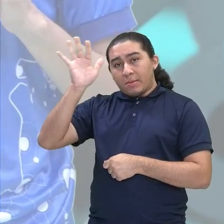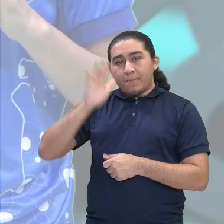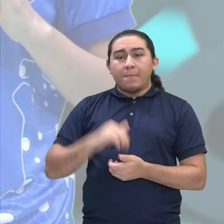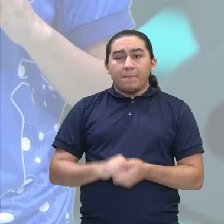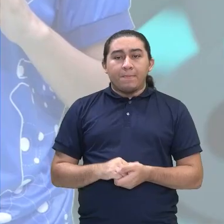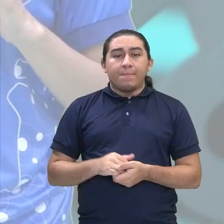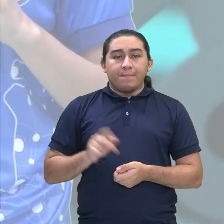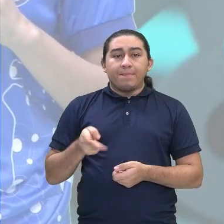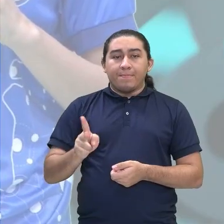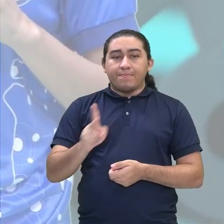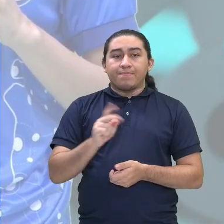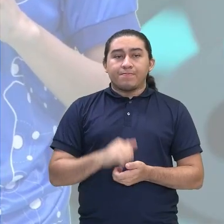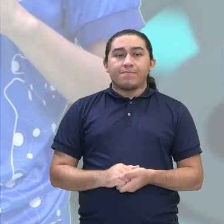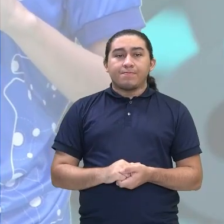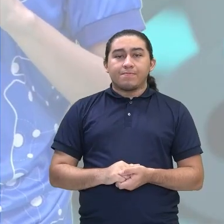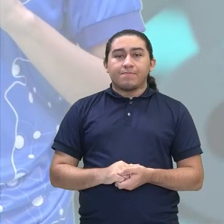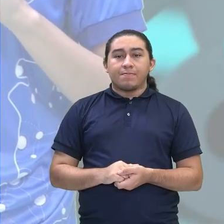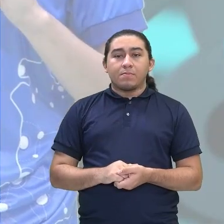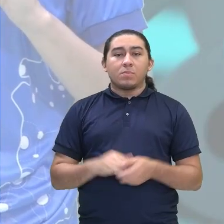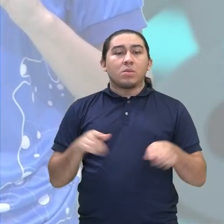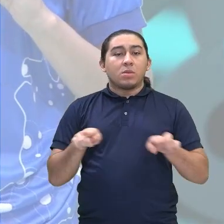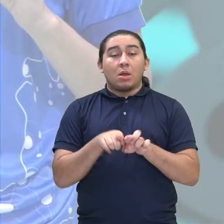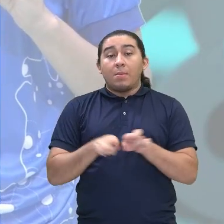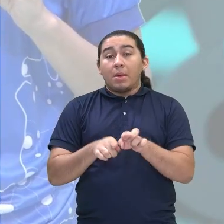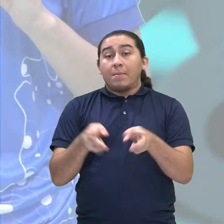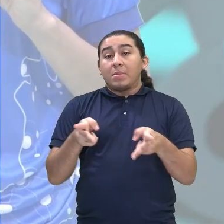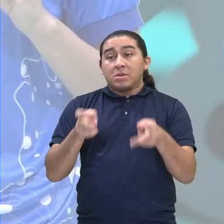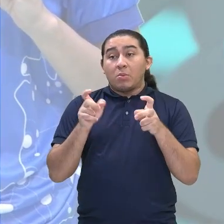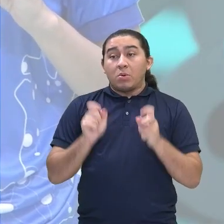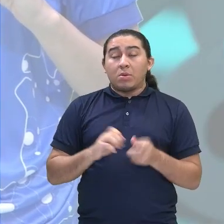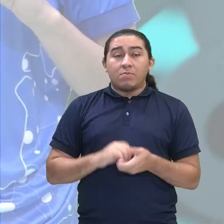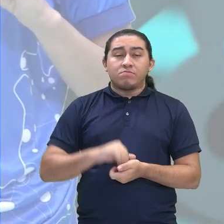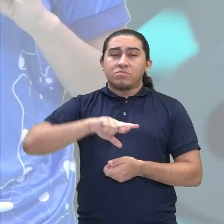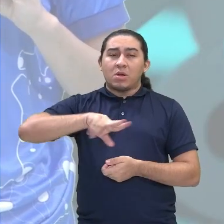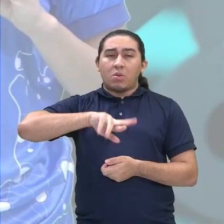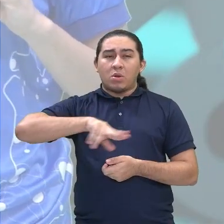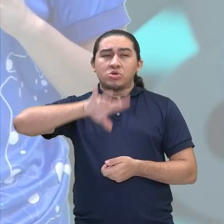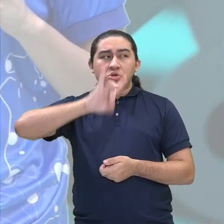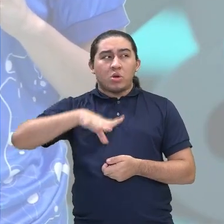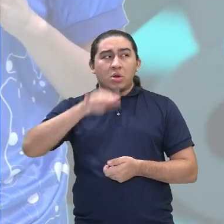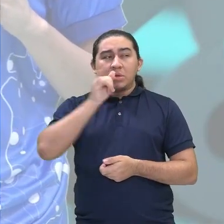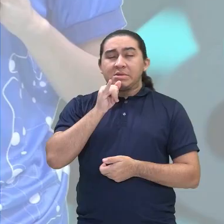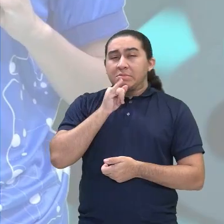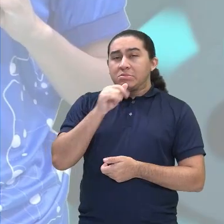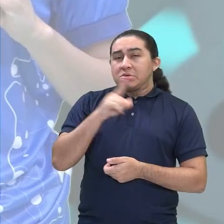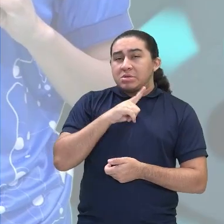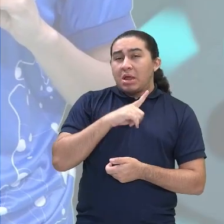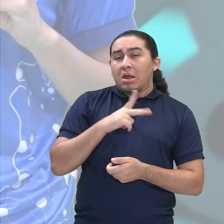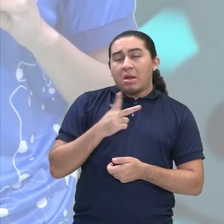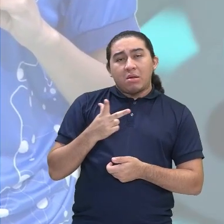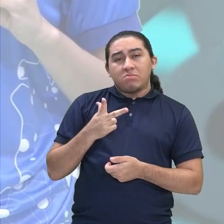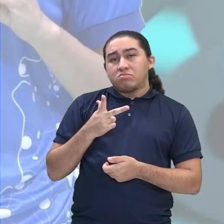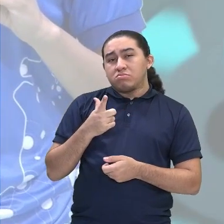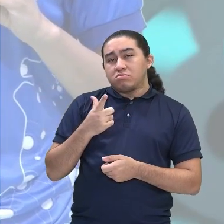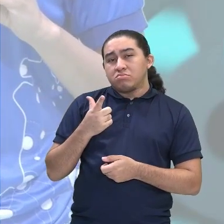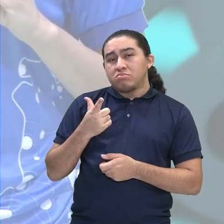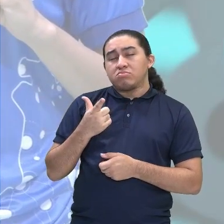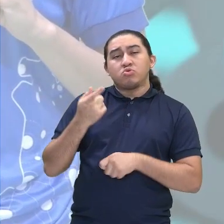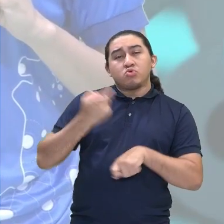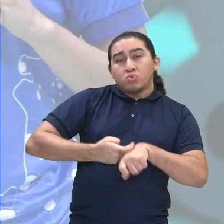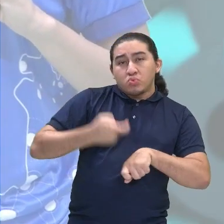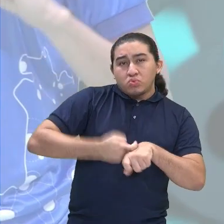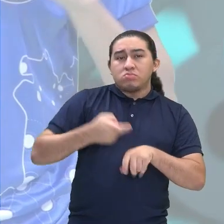Seguindo, vamos perceber que ele não é algo tão resistente, pode ser flexível,